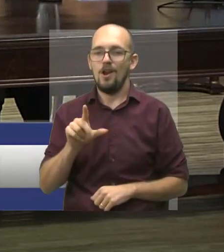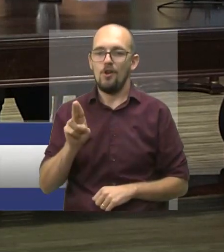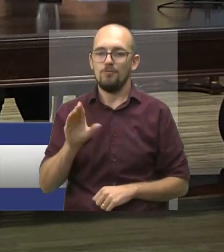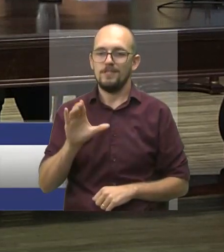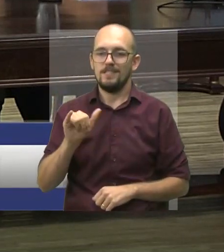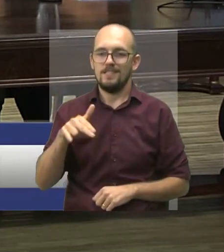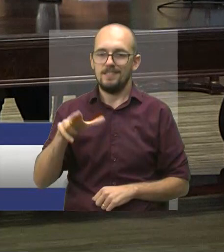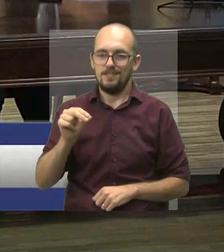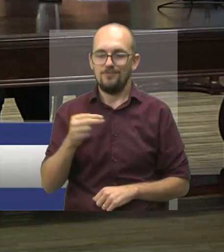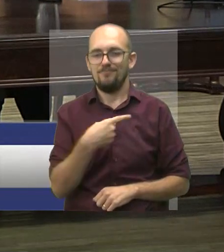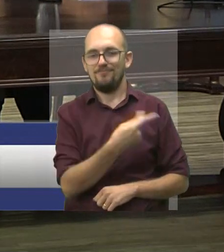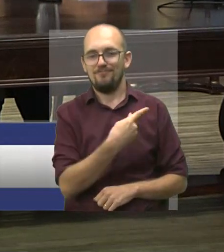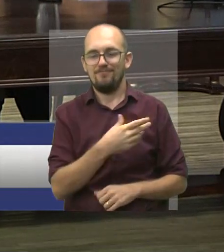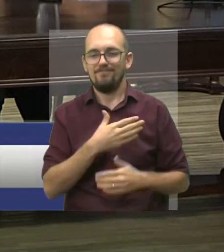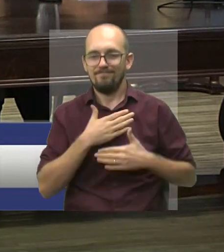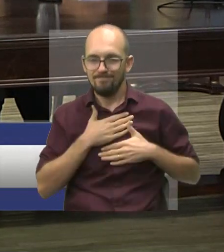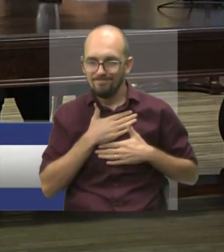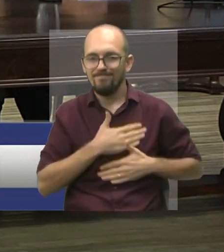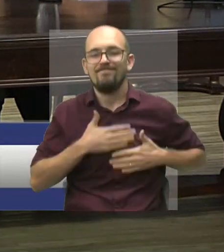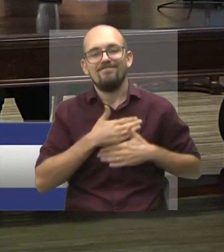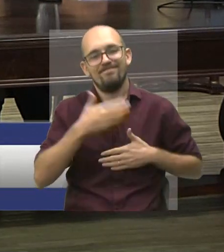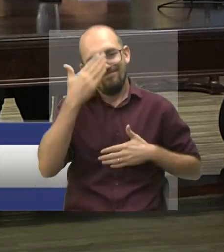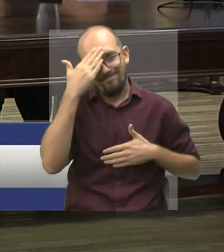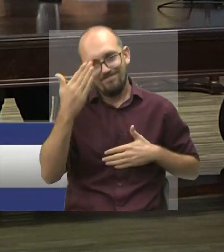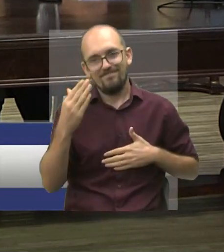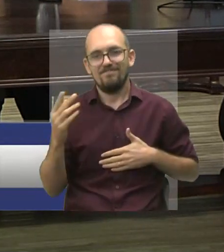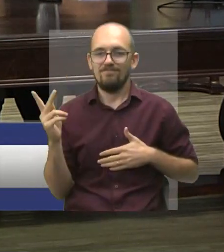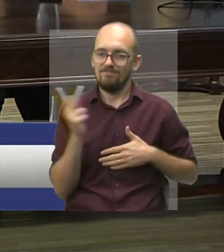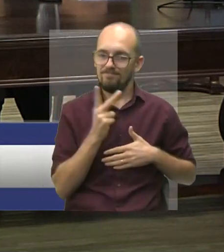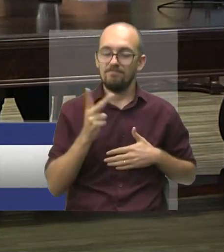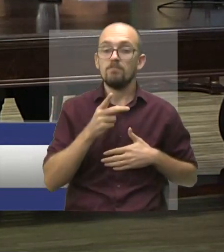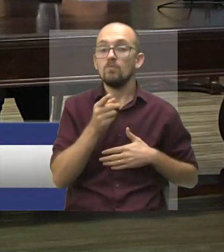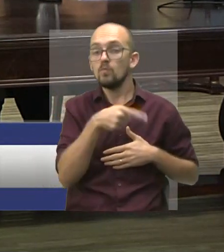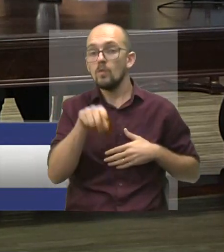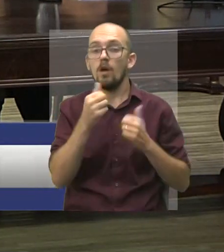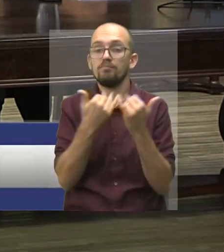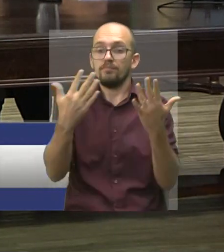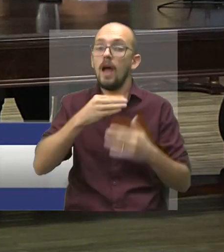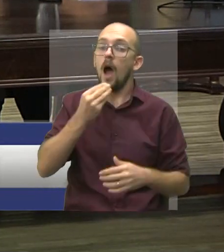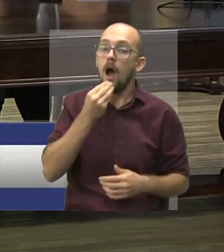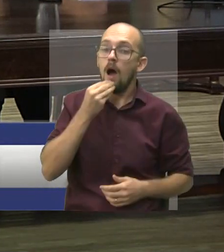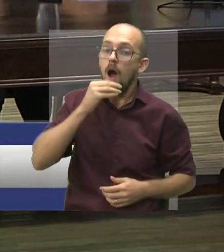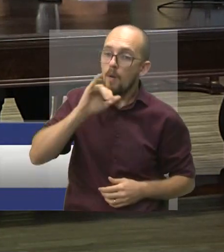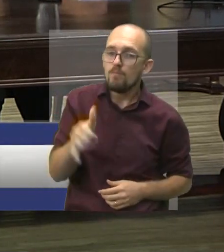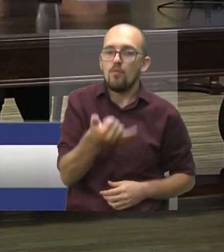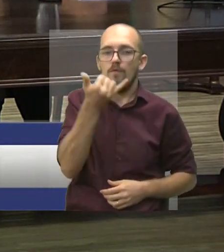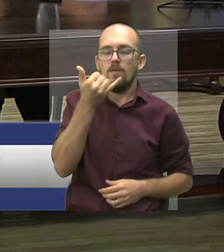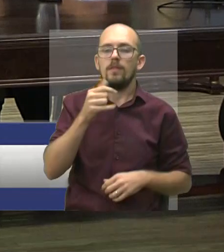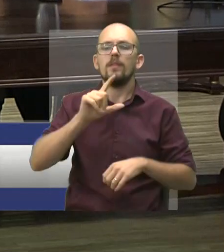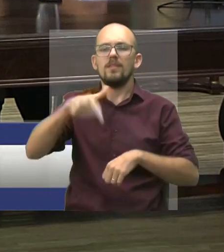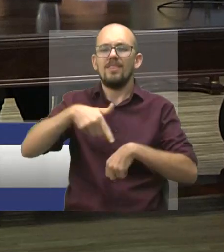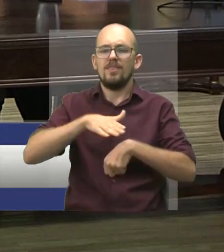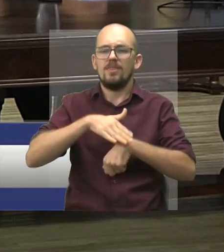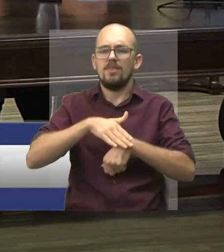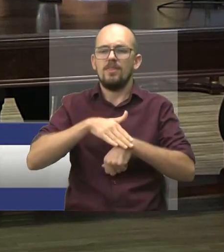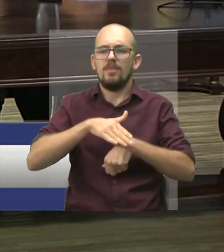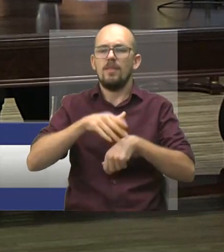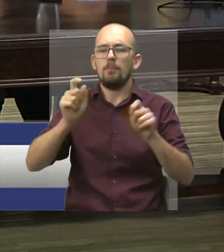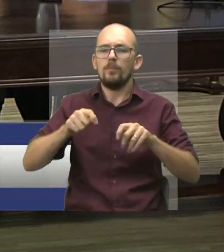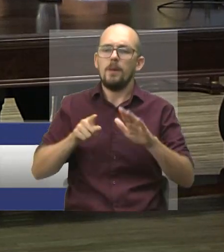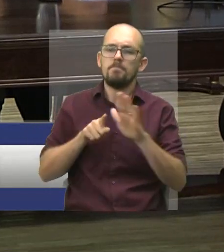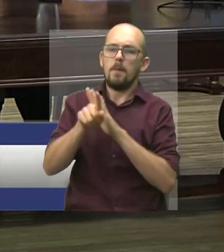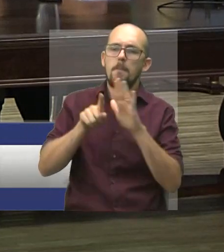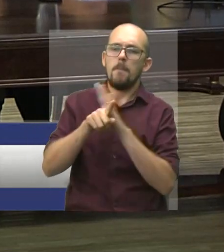vez, dizer para vocês que é uma honra, um prazer, um privilégio. Aproveitem, vocês terão depois um tempo assim bastante significativo